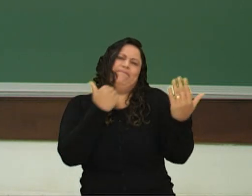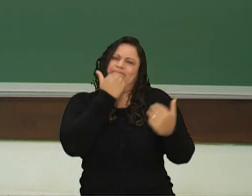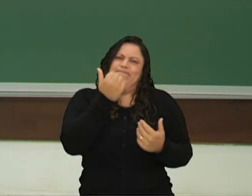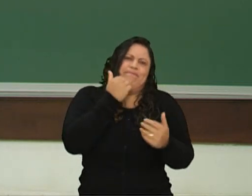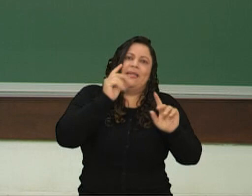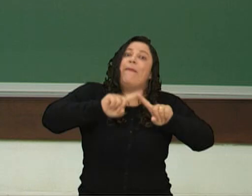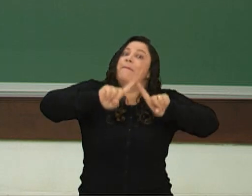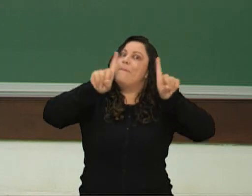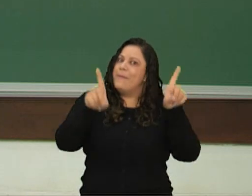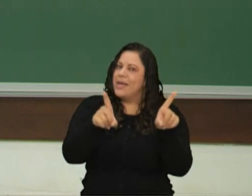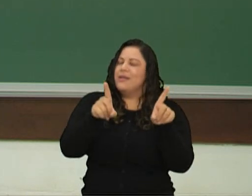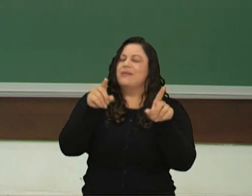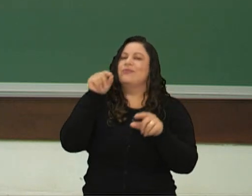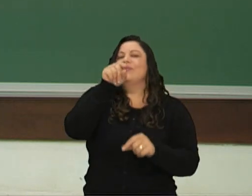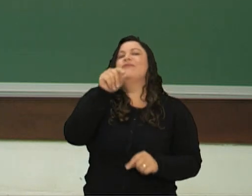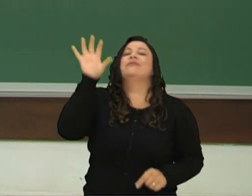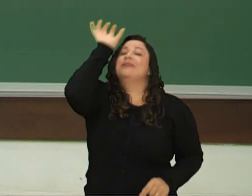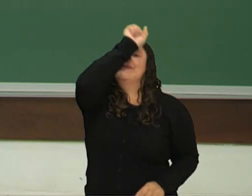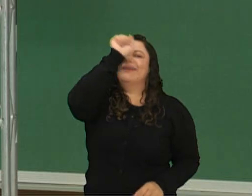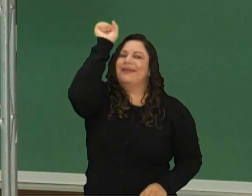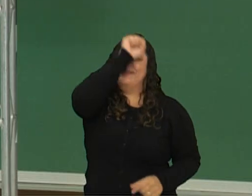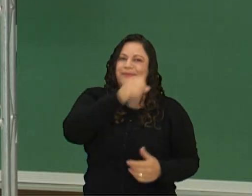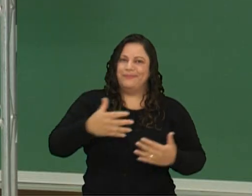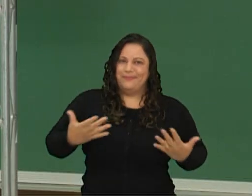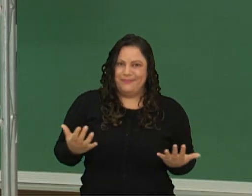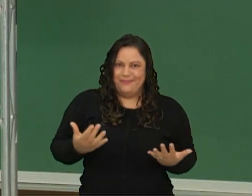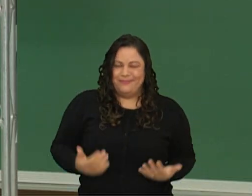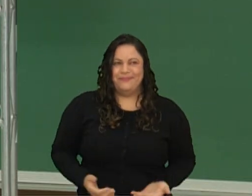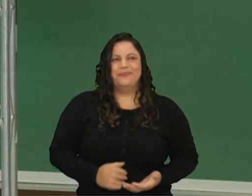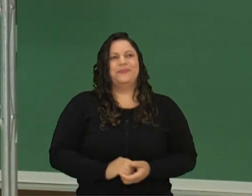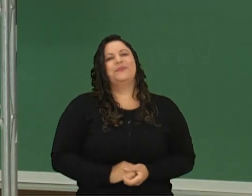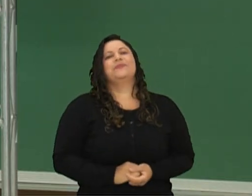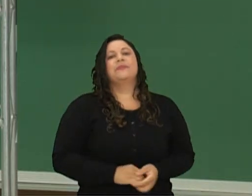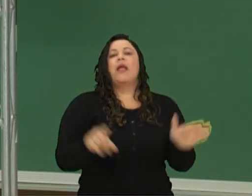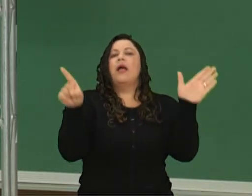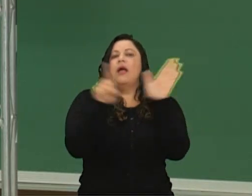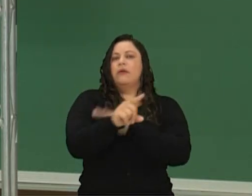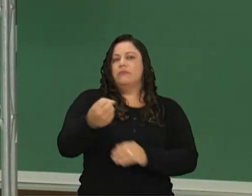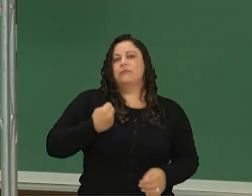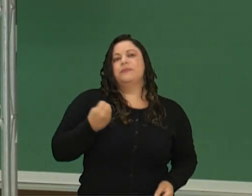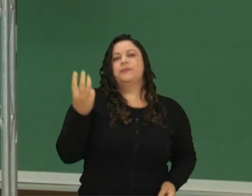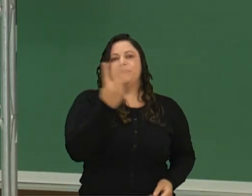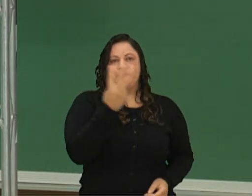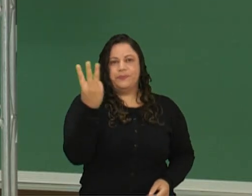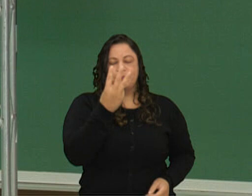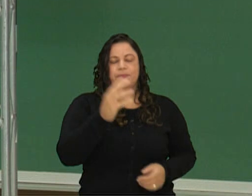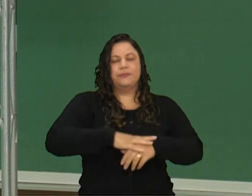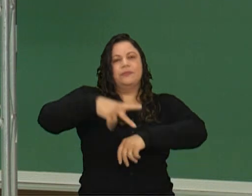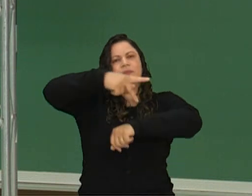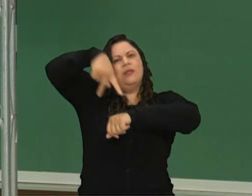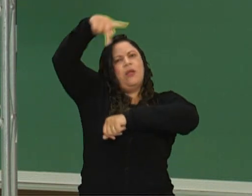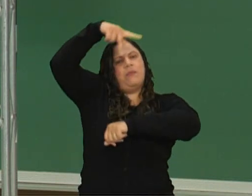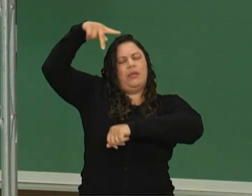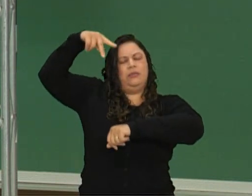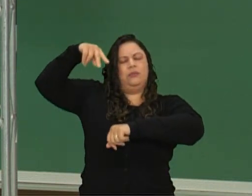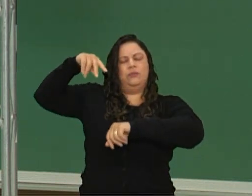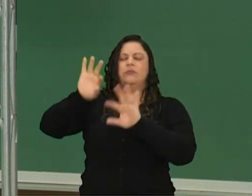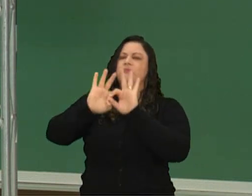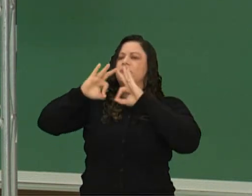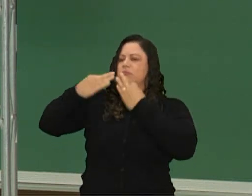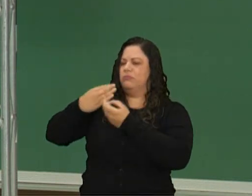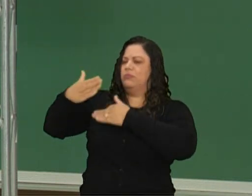no processo. Vamos em frente. Quiz número 3. Na Páscoa, os descendentes de imigrantes ucranianos e